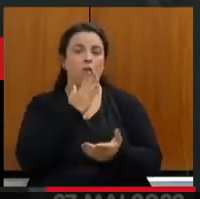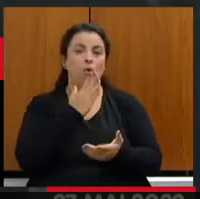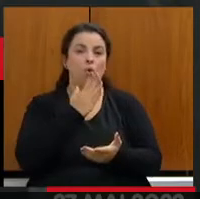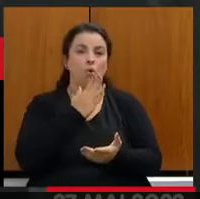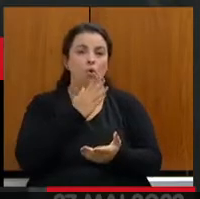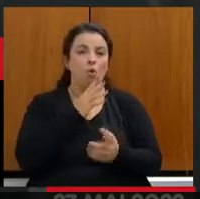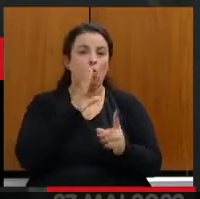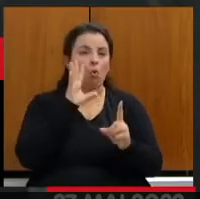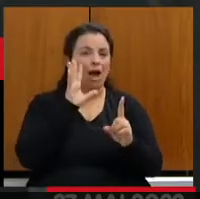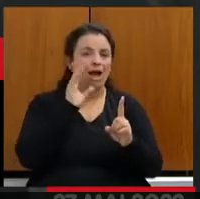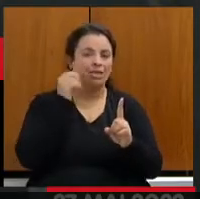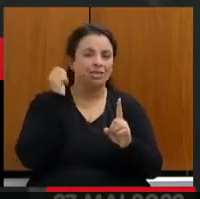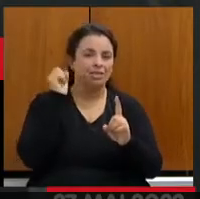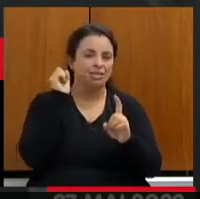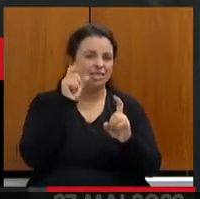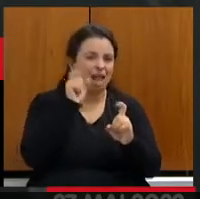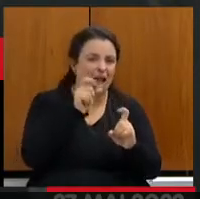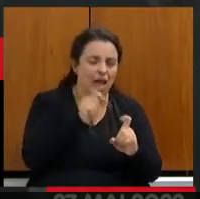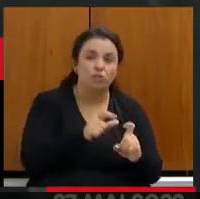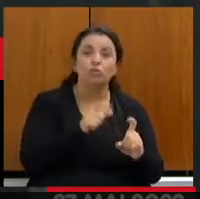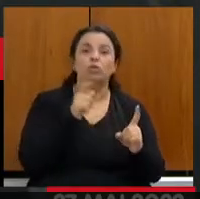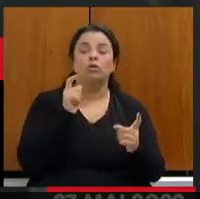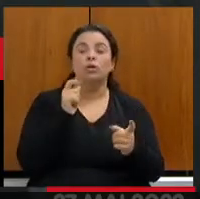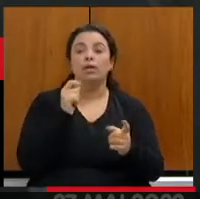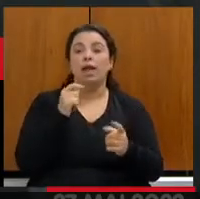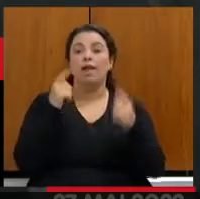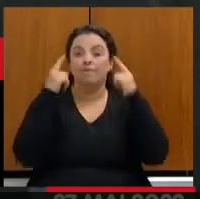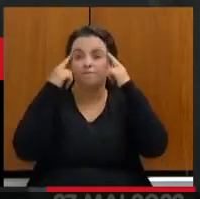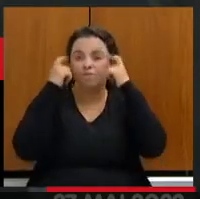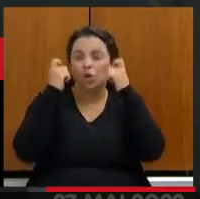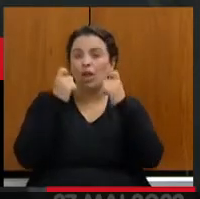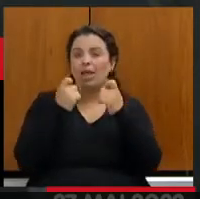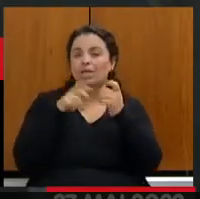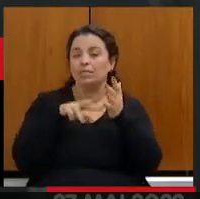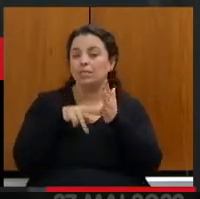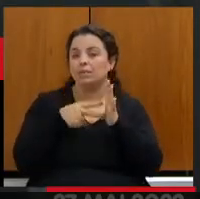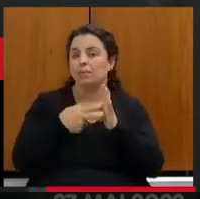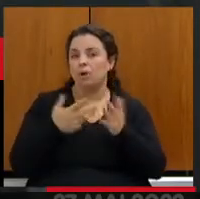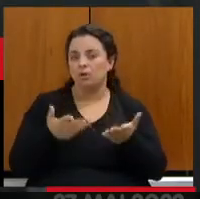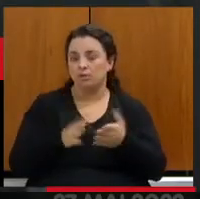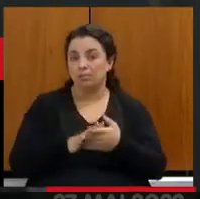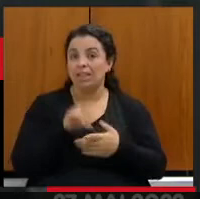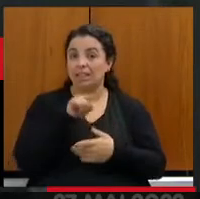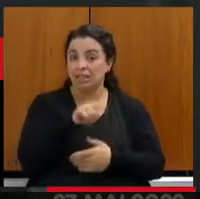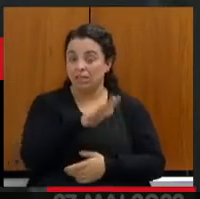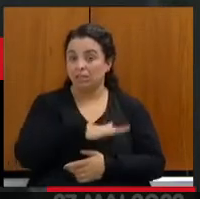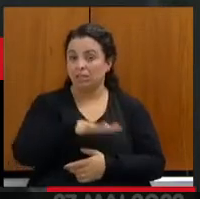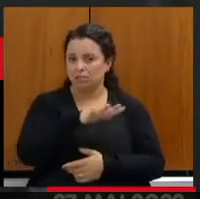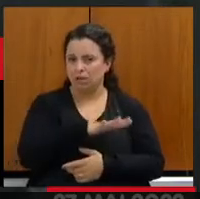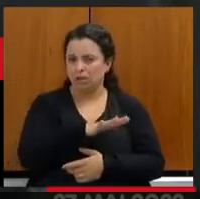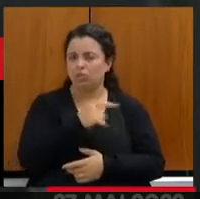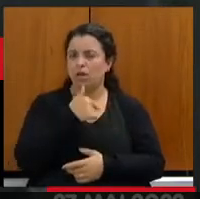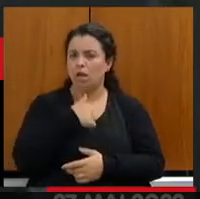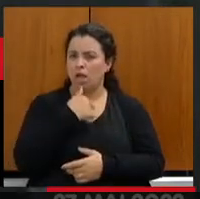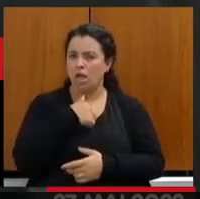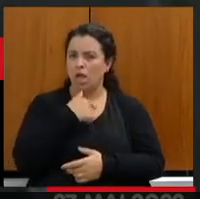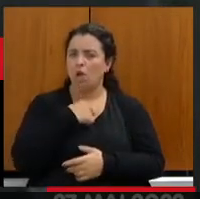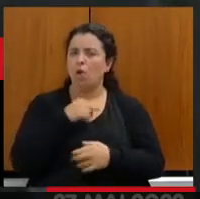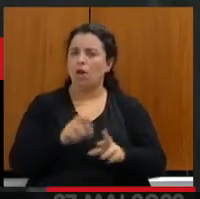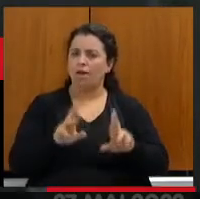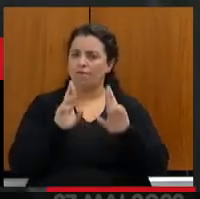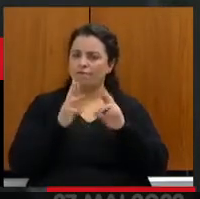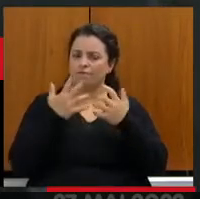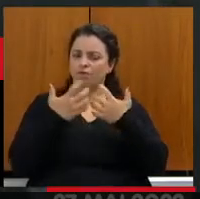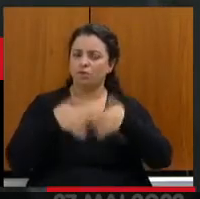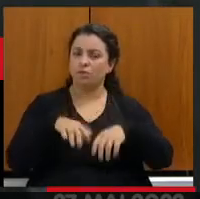EA violência simbólica nesse espaço na função de pedagoga é duplo e